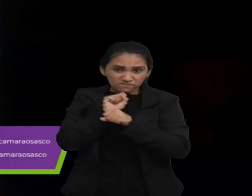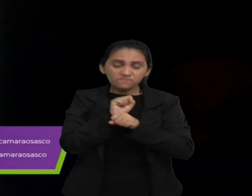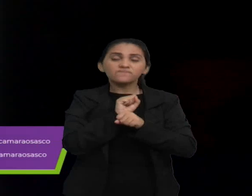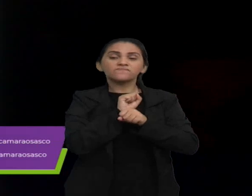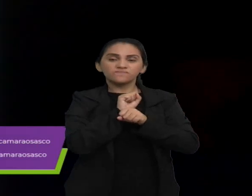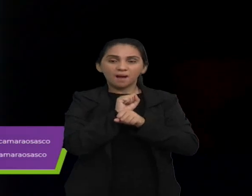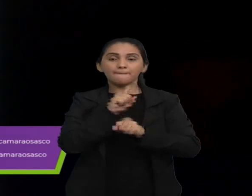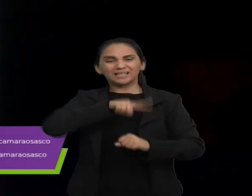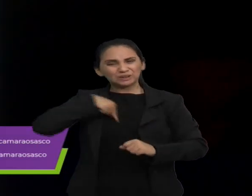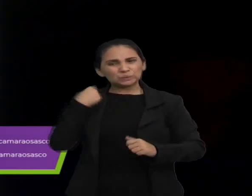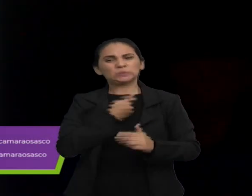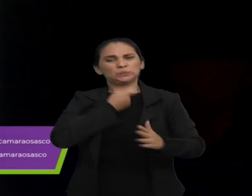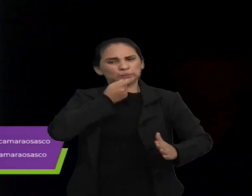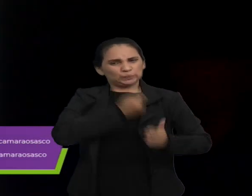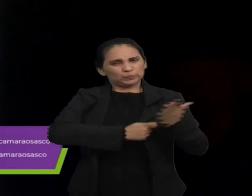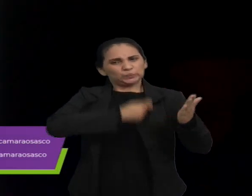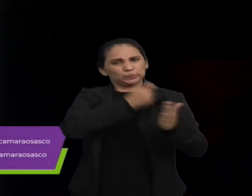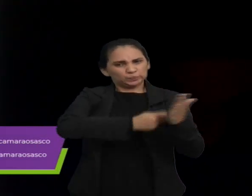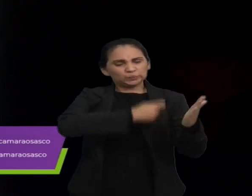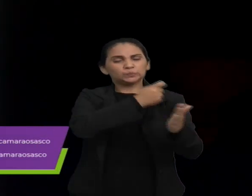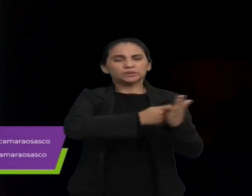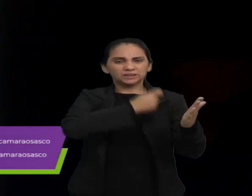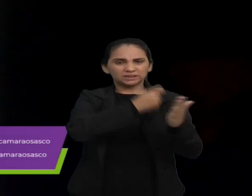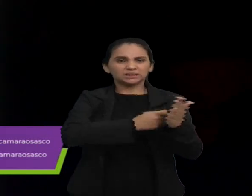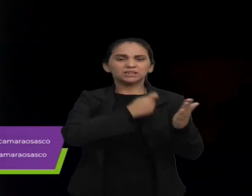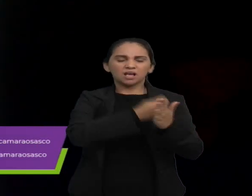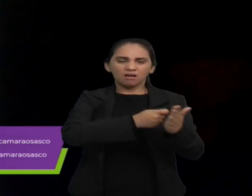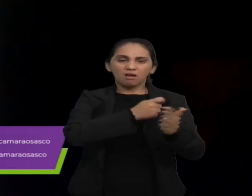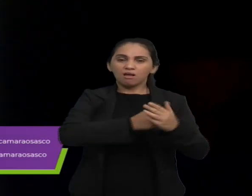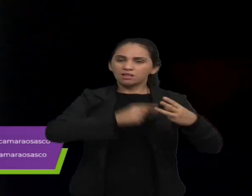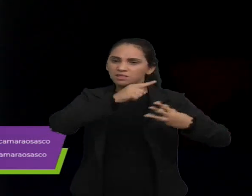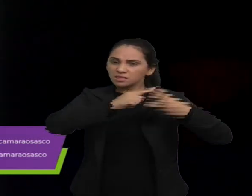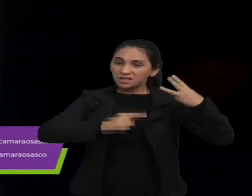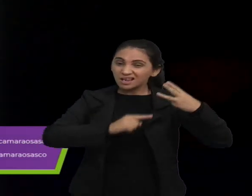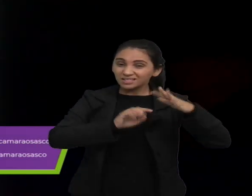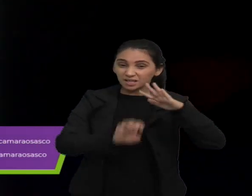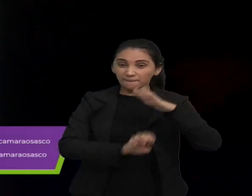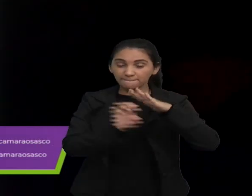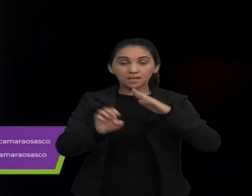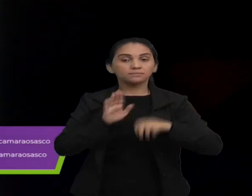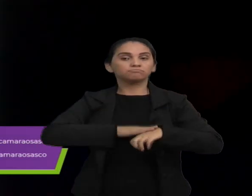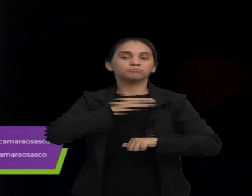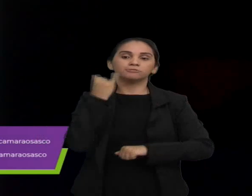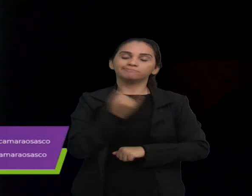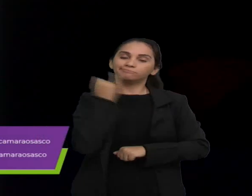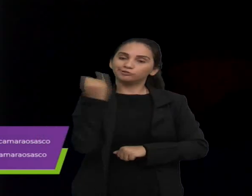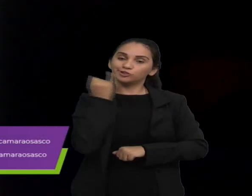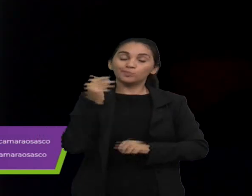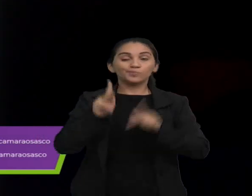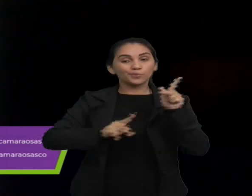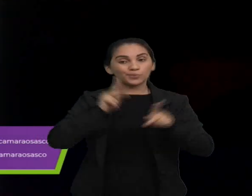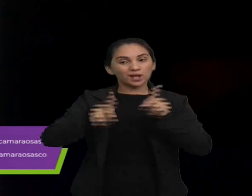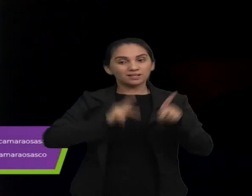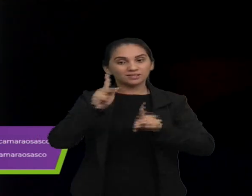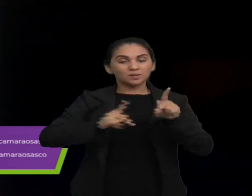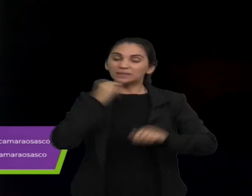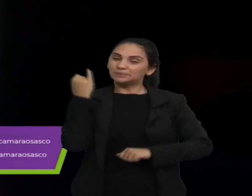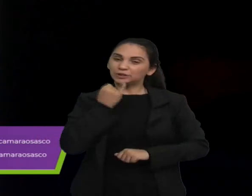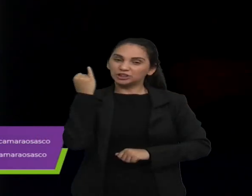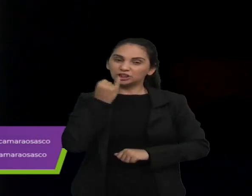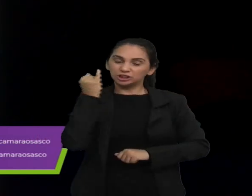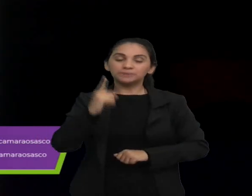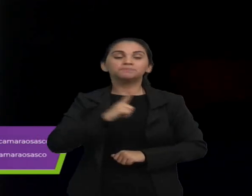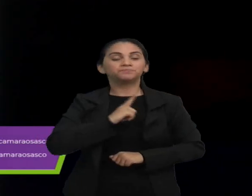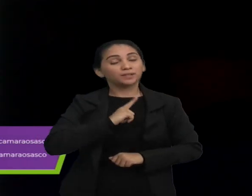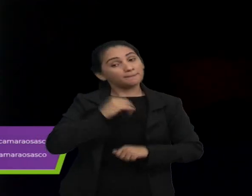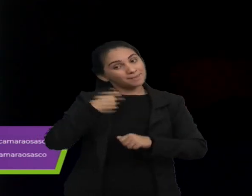nessa luta contra as privatizações, em especial dessas três empresas, que prestam serviço para a população essencial, deveria ter